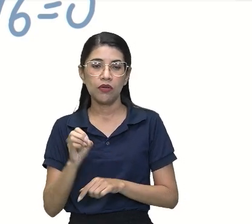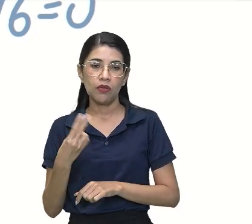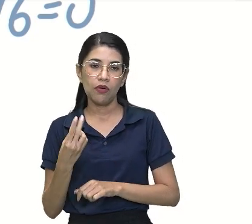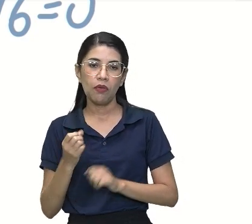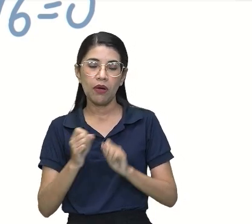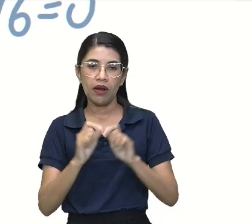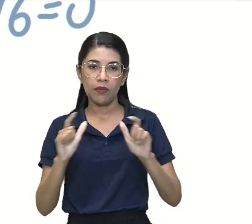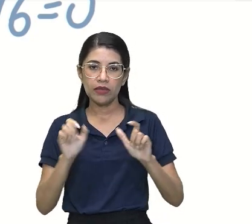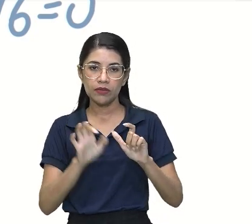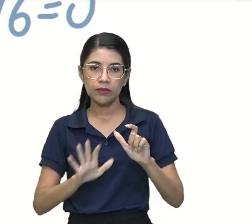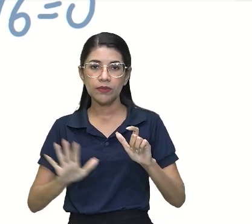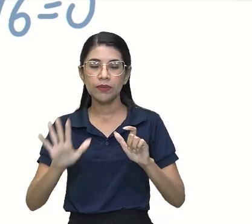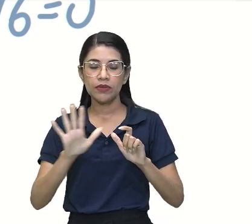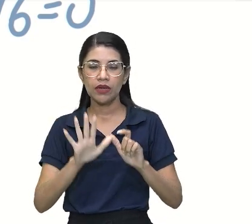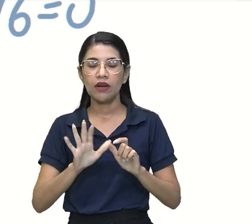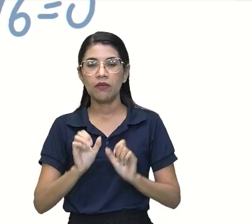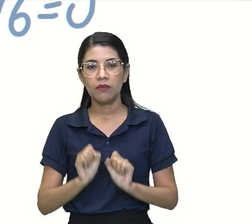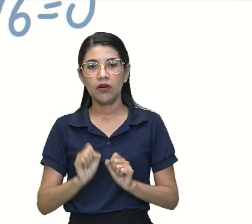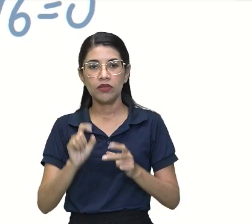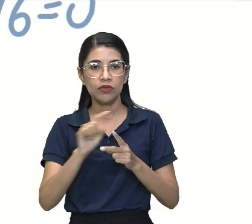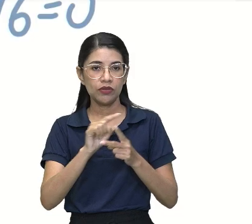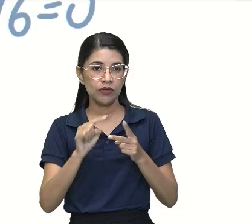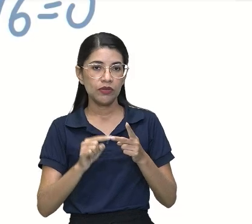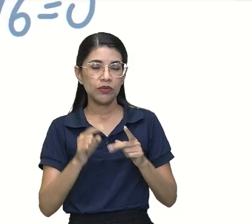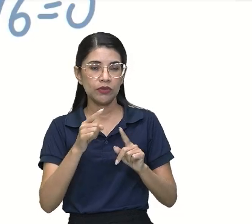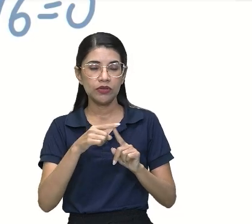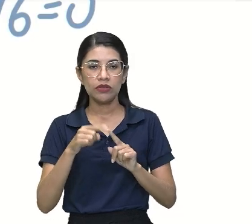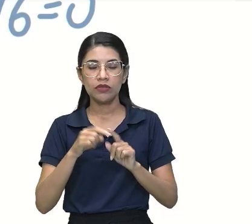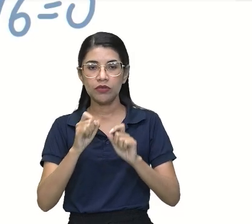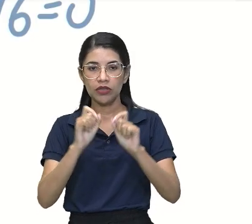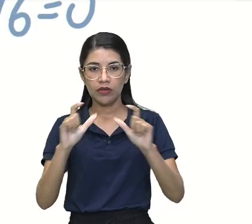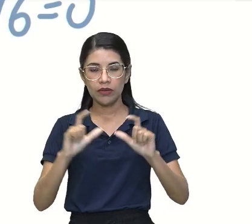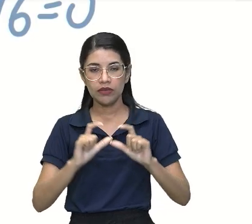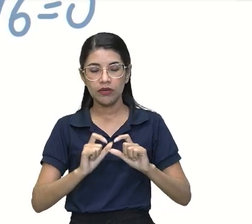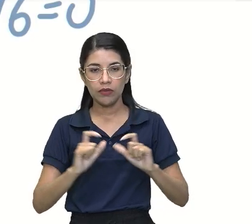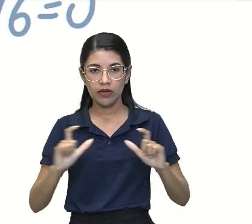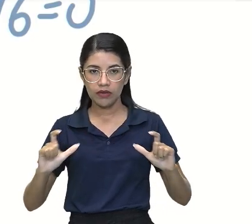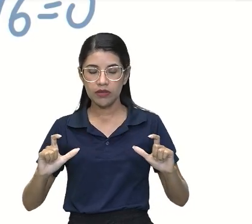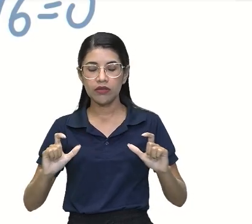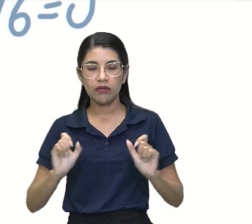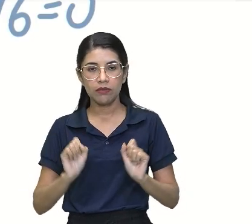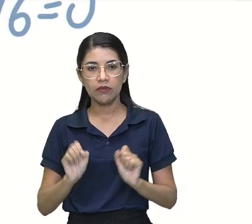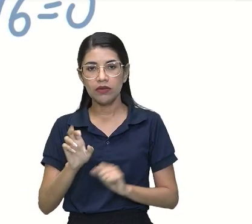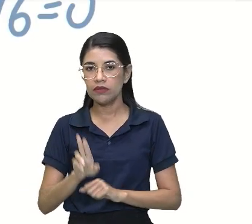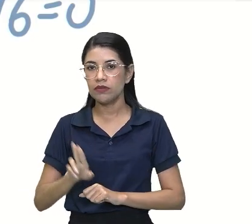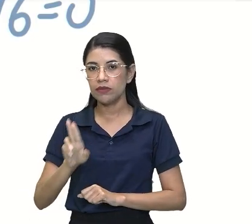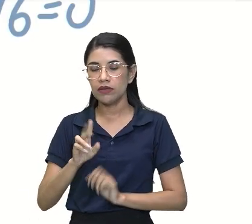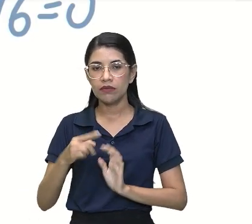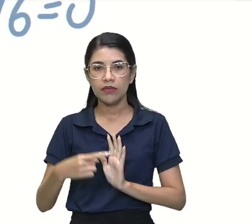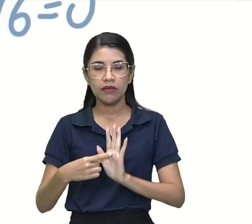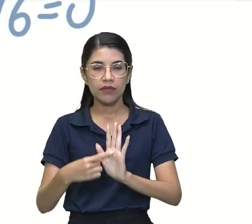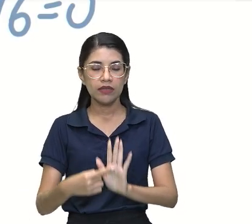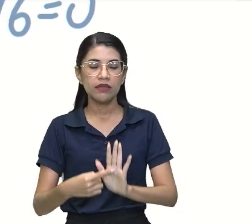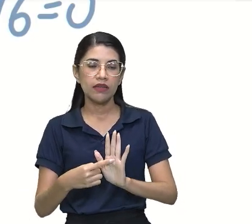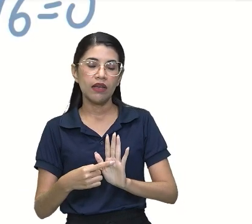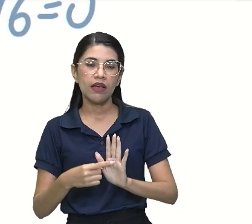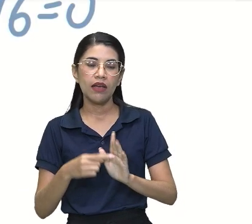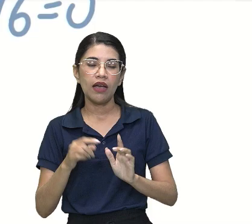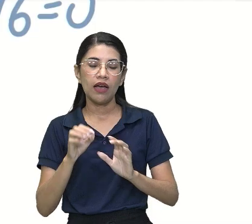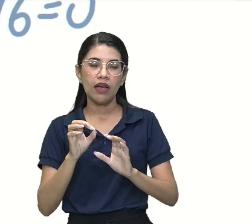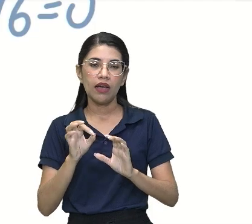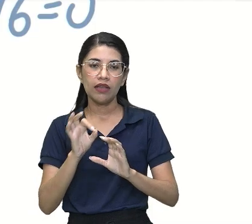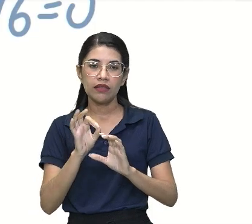é a equação geral da circunferência. Então, são duas formas da gente apresentar a equação